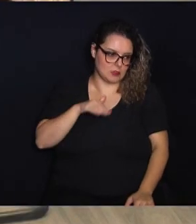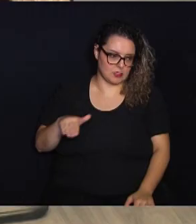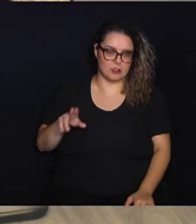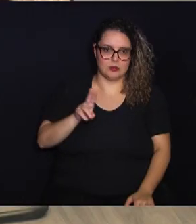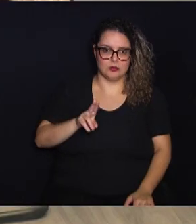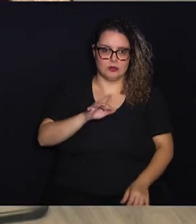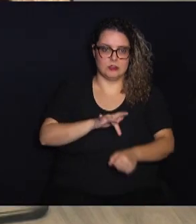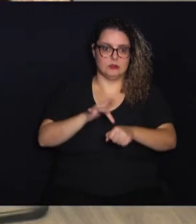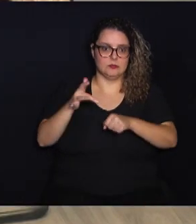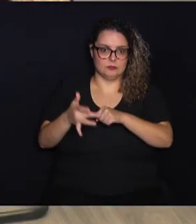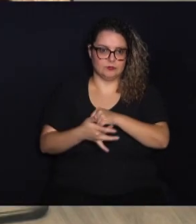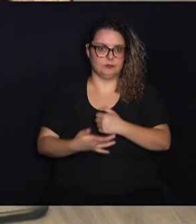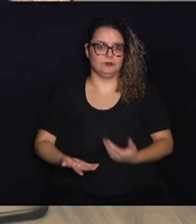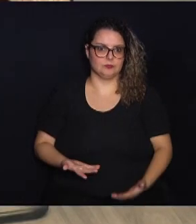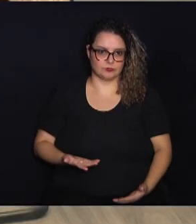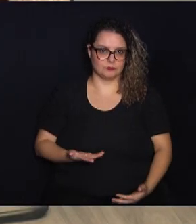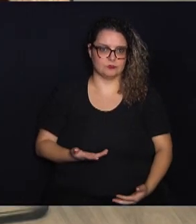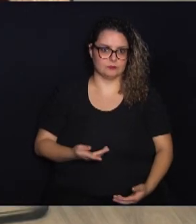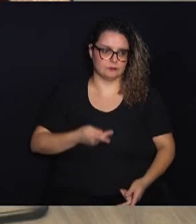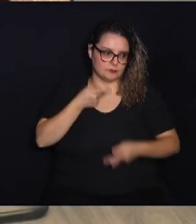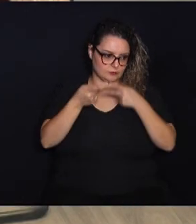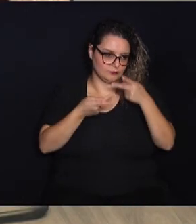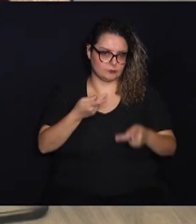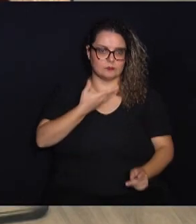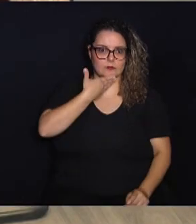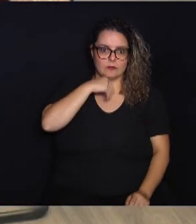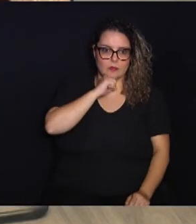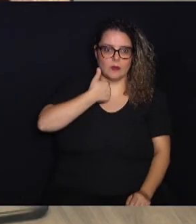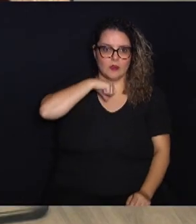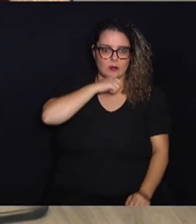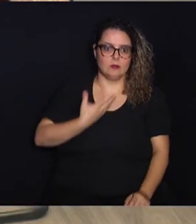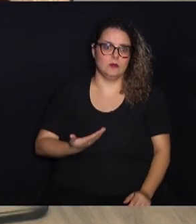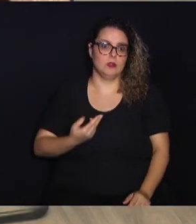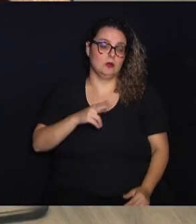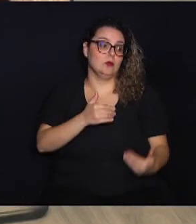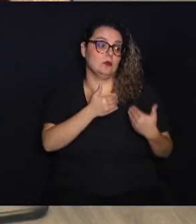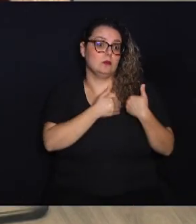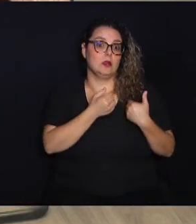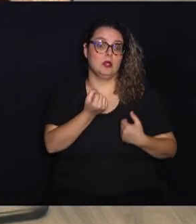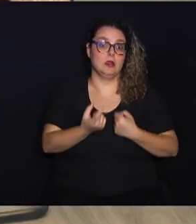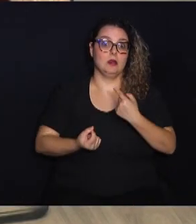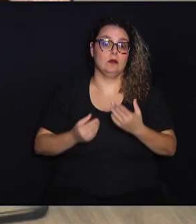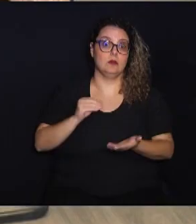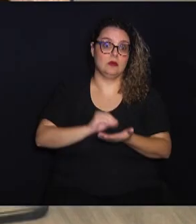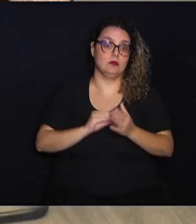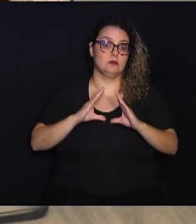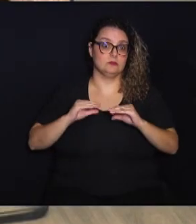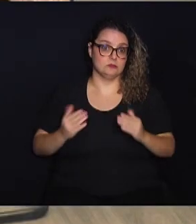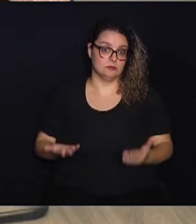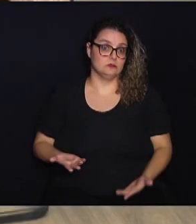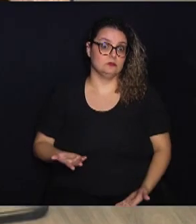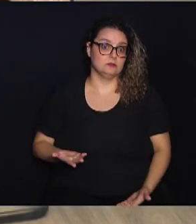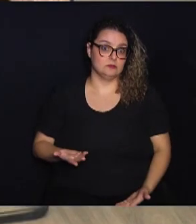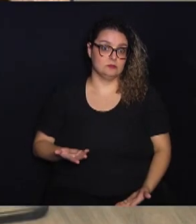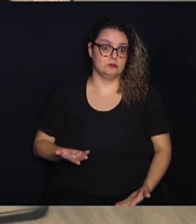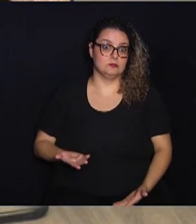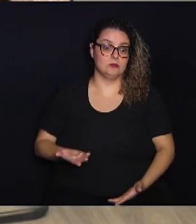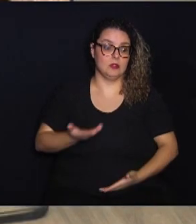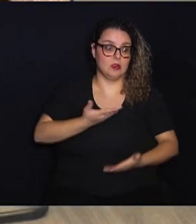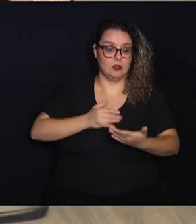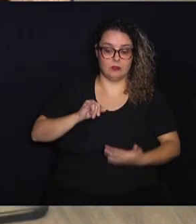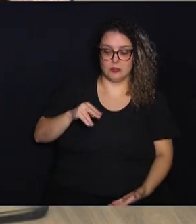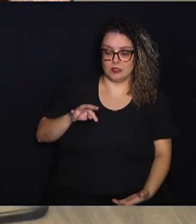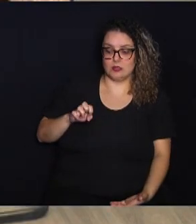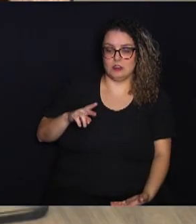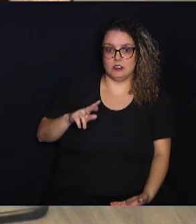rede social e que vem relatar ao pai e à mãe ou responsável algum desconforto ao estar interagindo